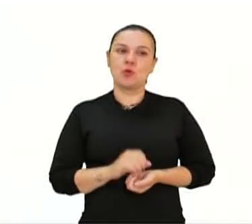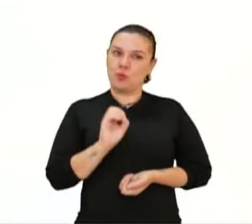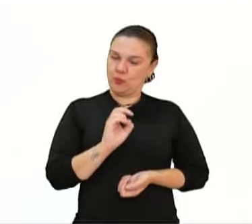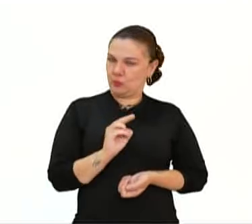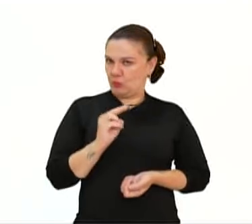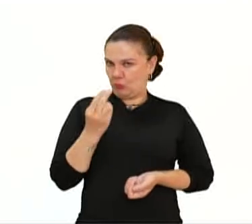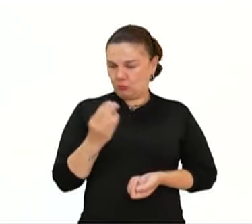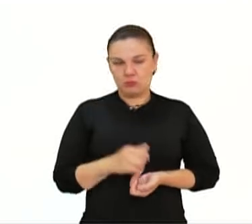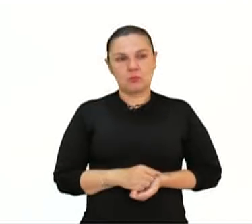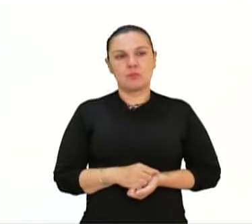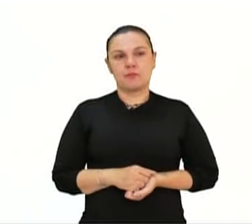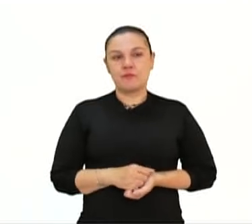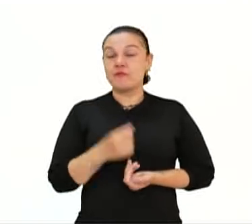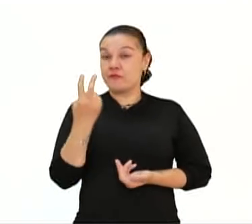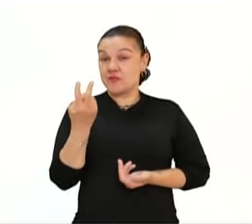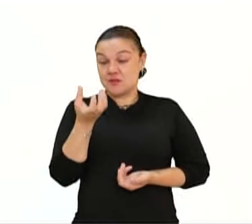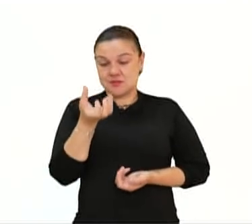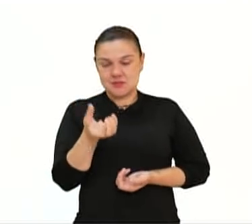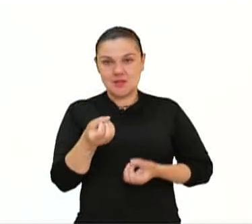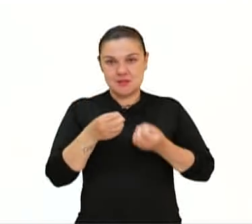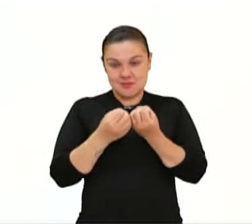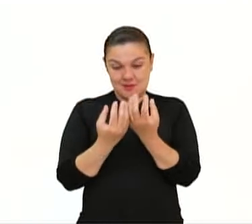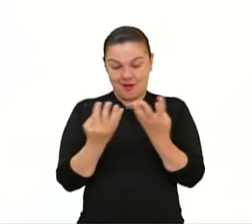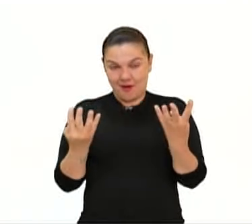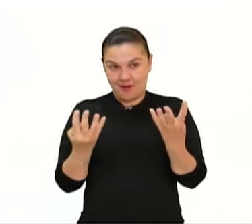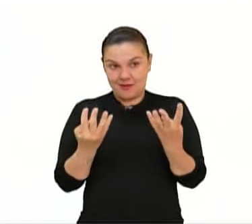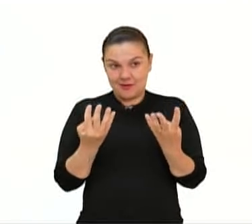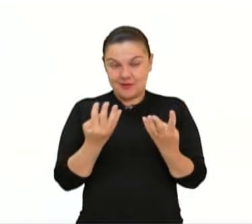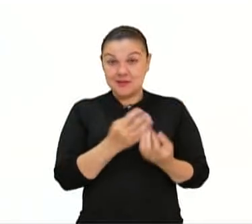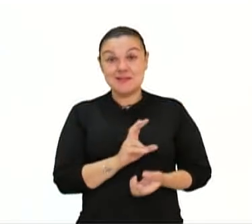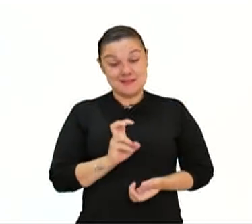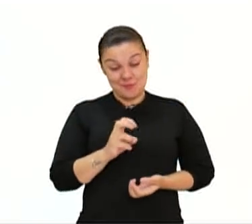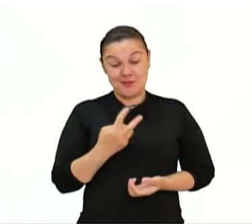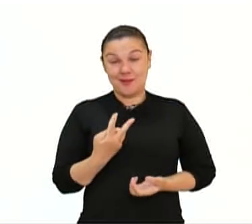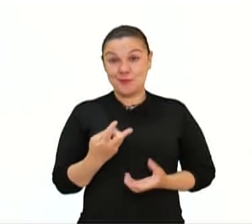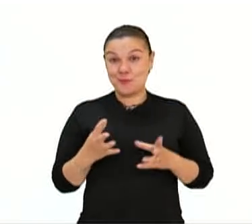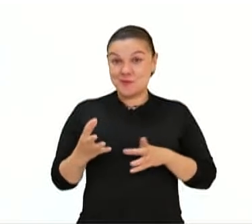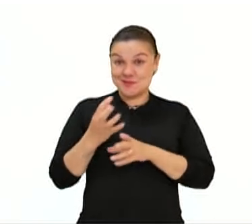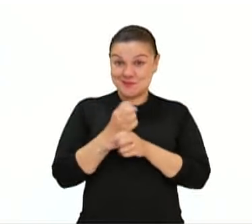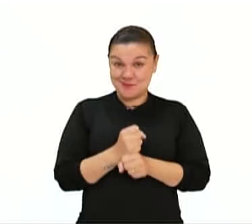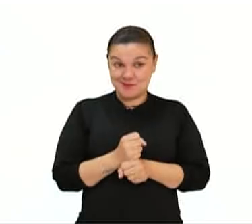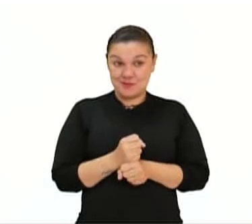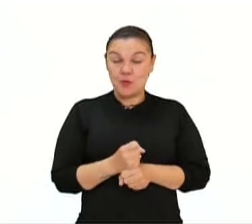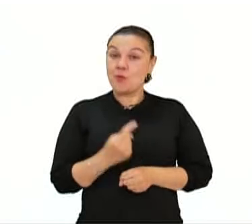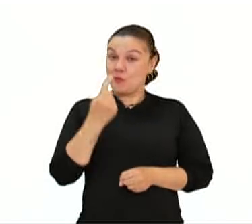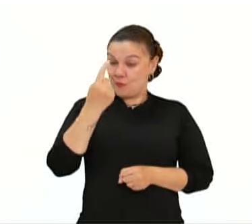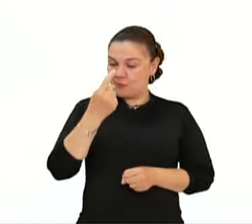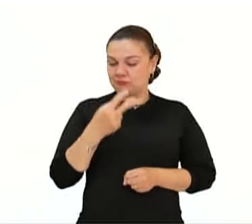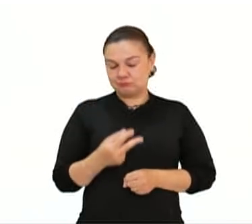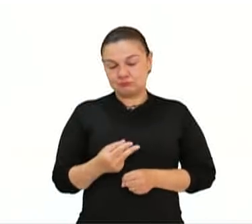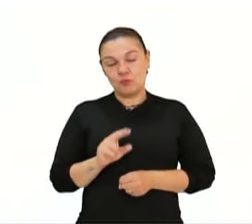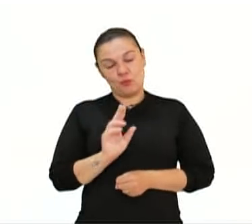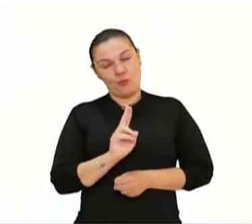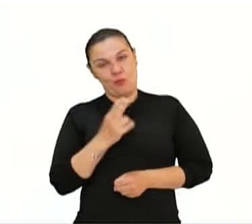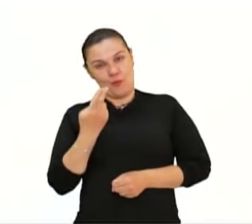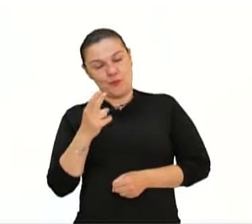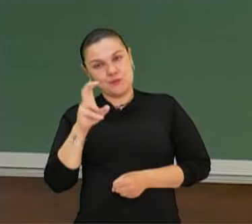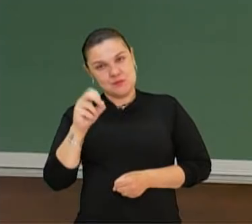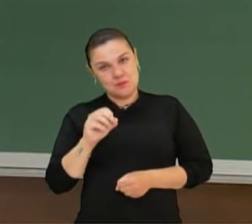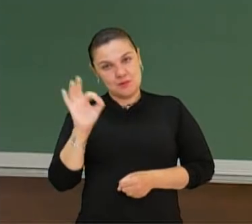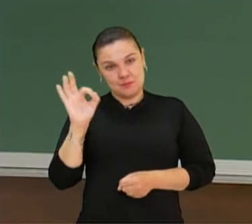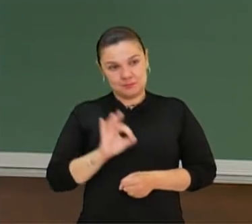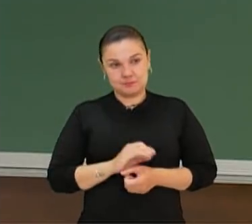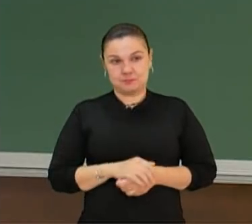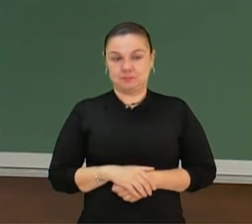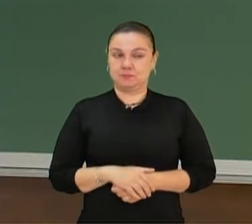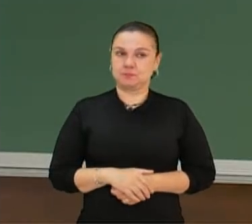Ou, se você contou, eu tenho 26 cartas em 52, que dá 1 em 2, ou 50%.